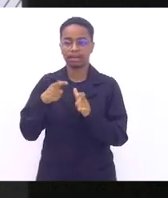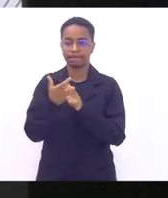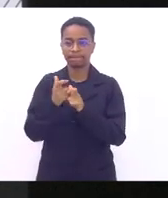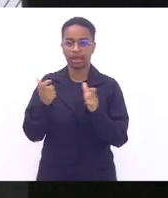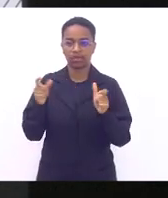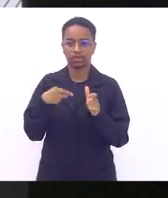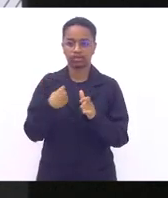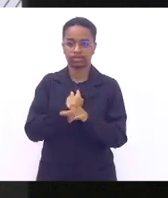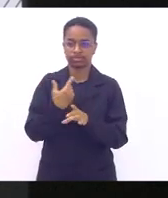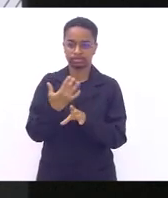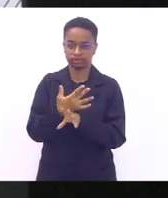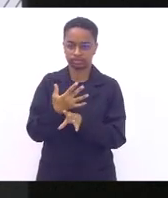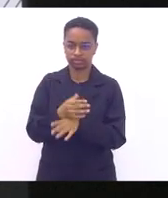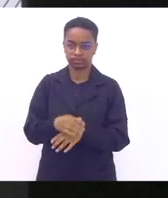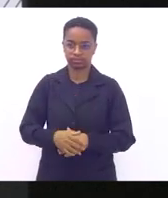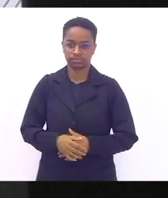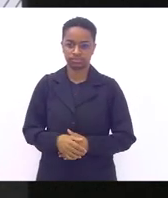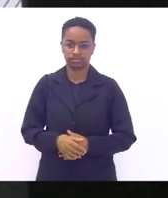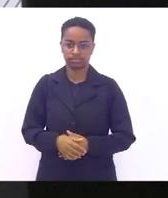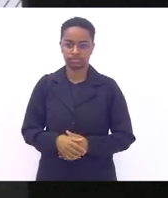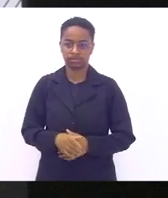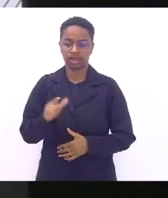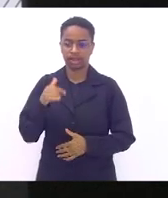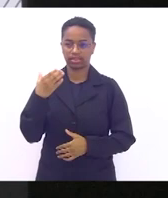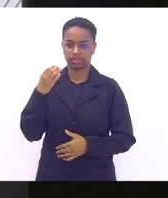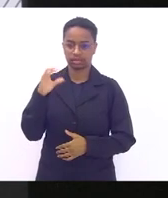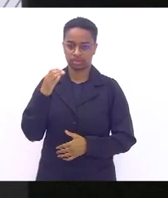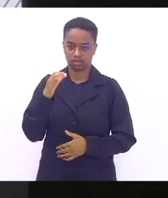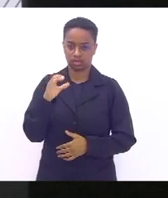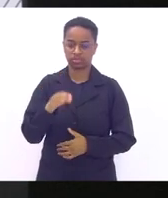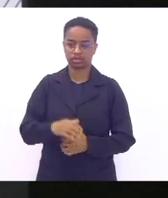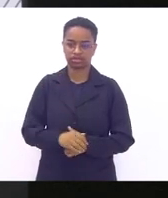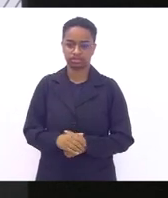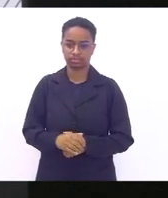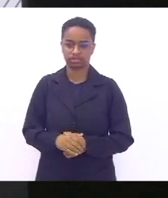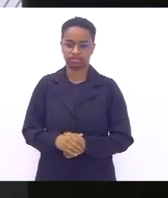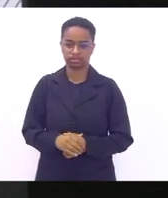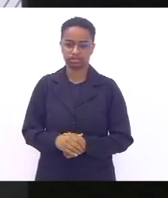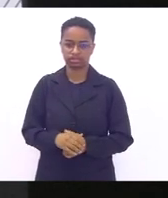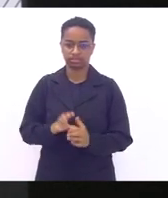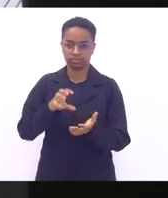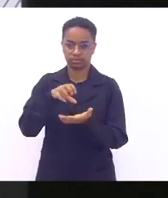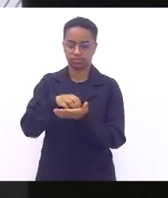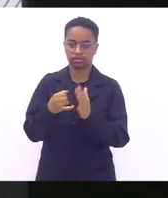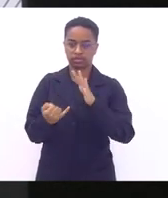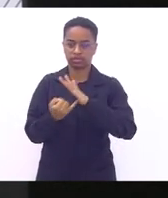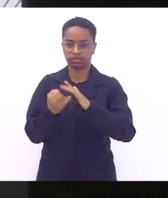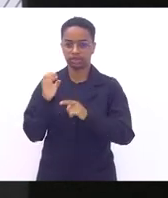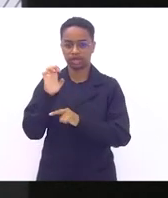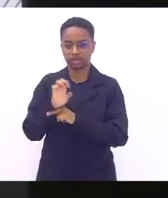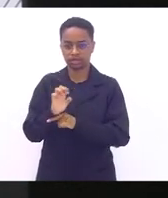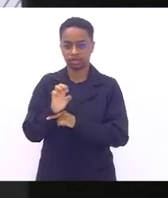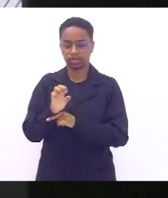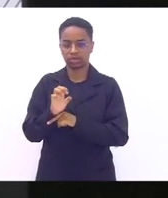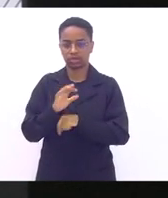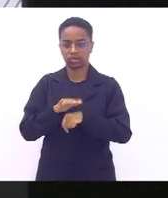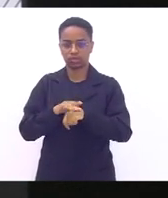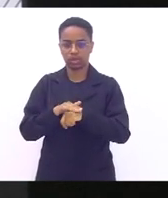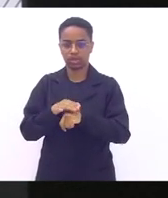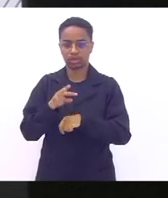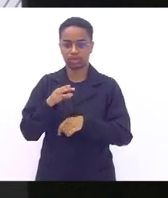nossos municípios. Niterói. Que fica em Niterói, isso. É o Instituto Estadual de Doenças do